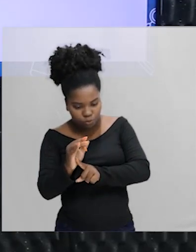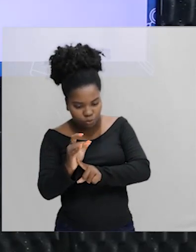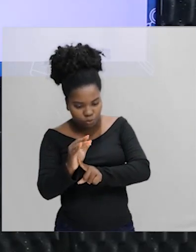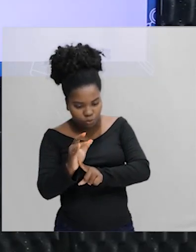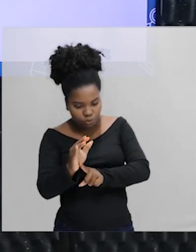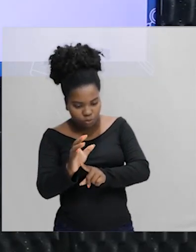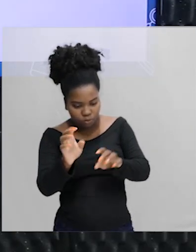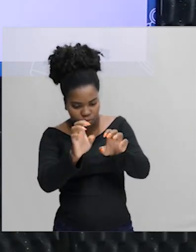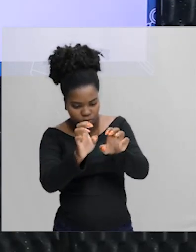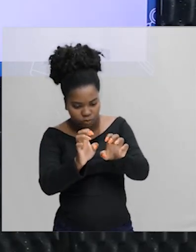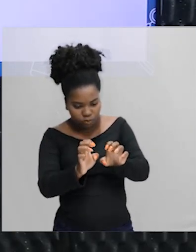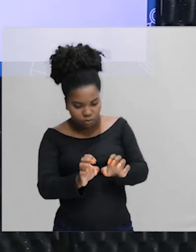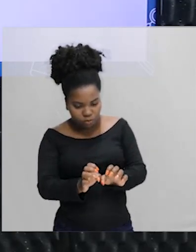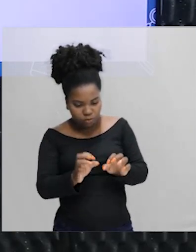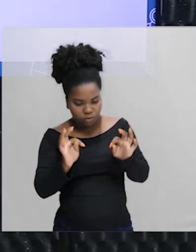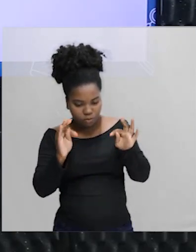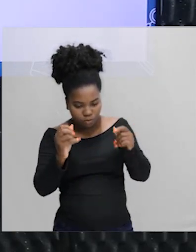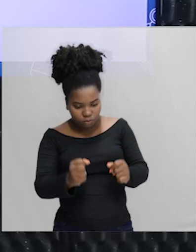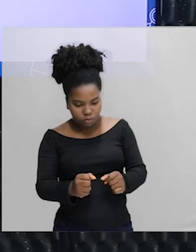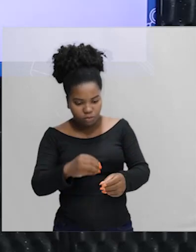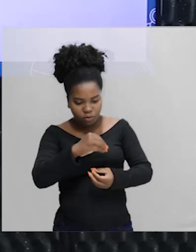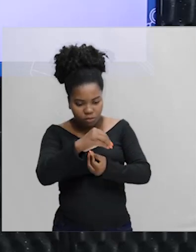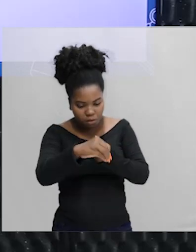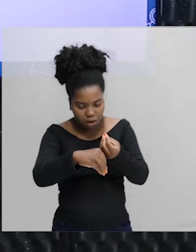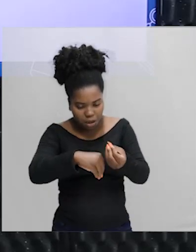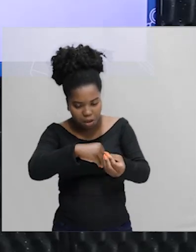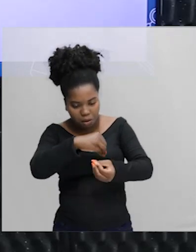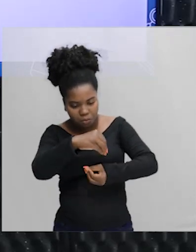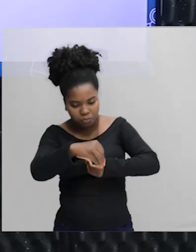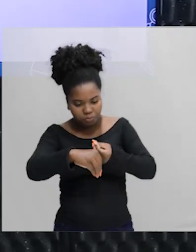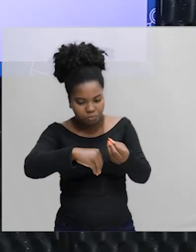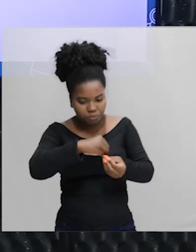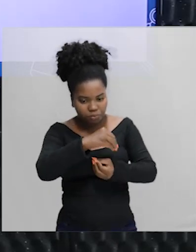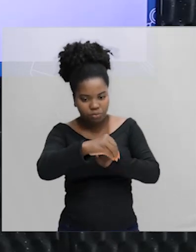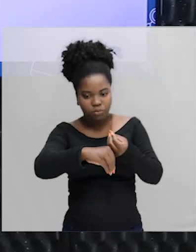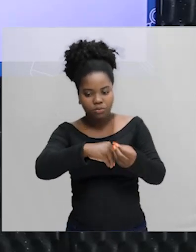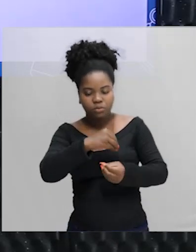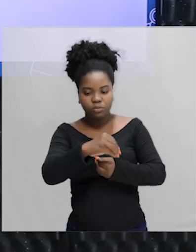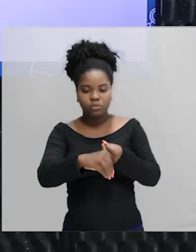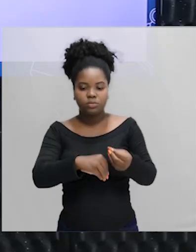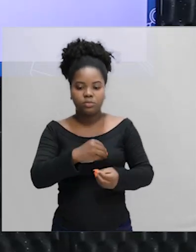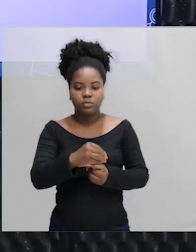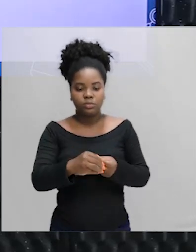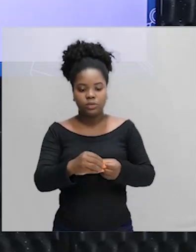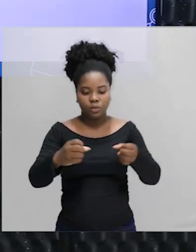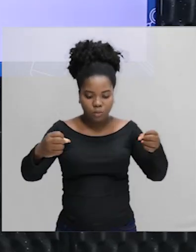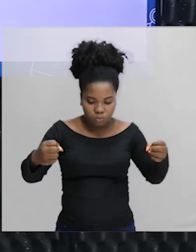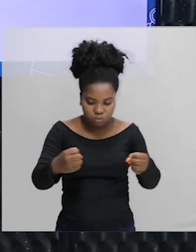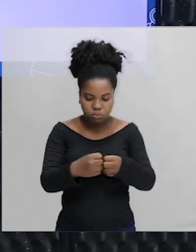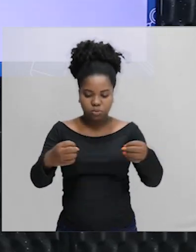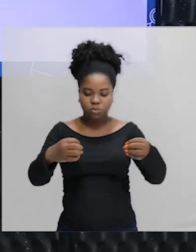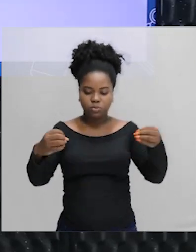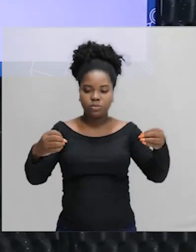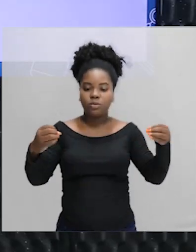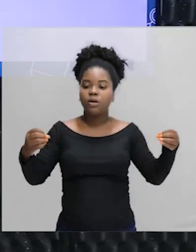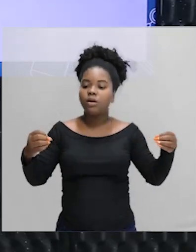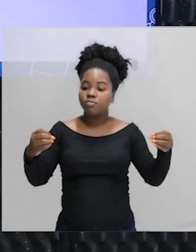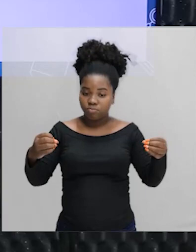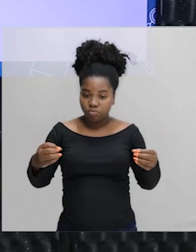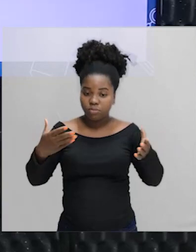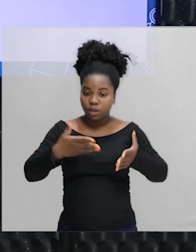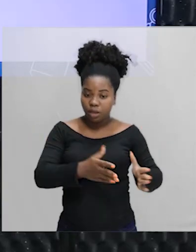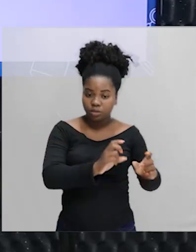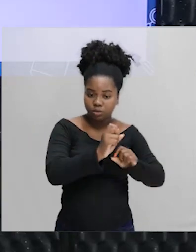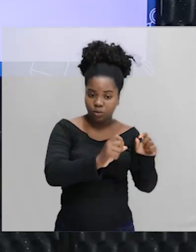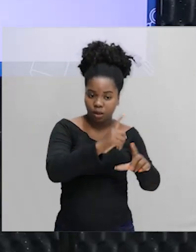matéria, todas aquelas moléculas ali aglomeradas, isso vai acabar colapsando, dando origem a